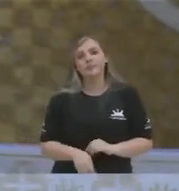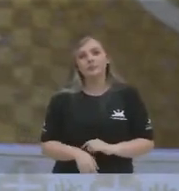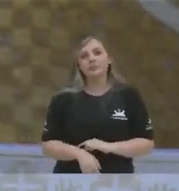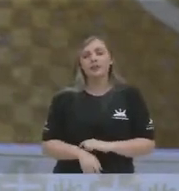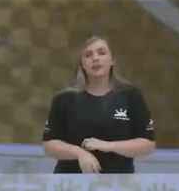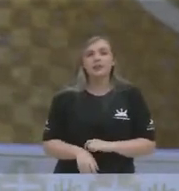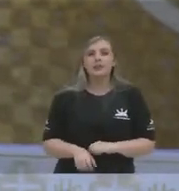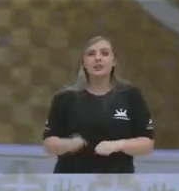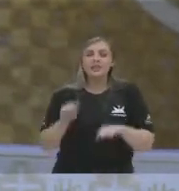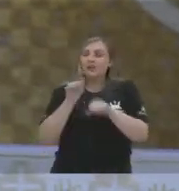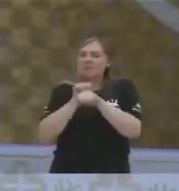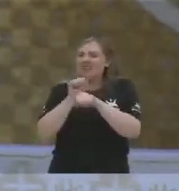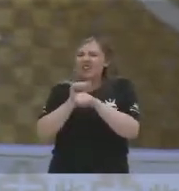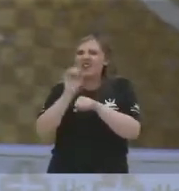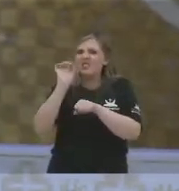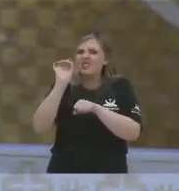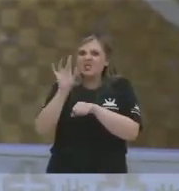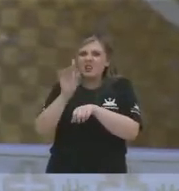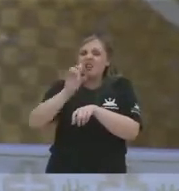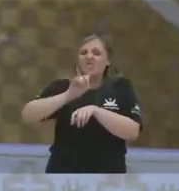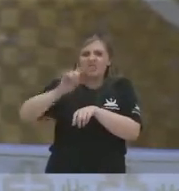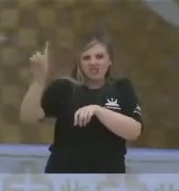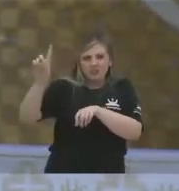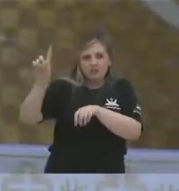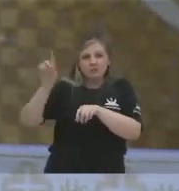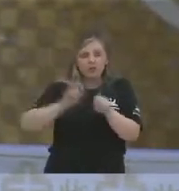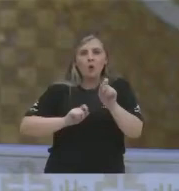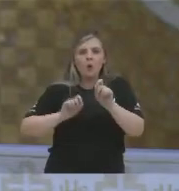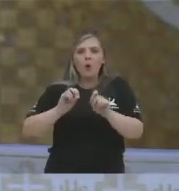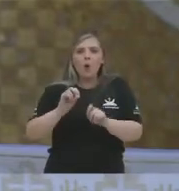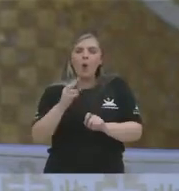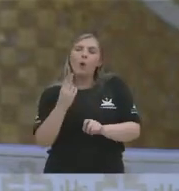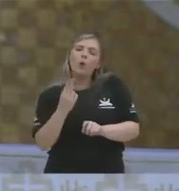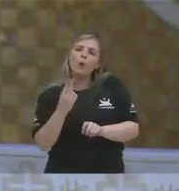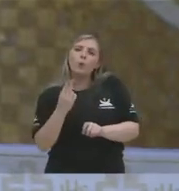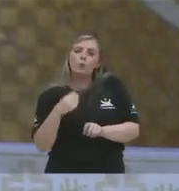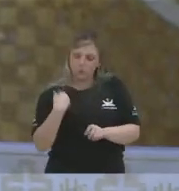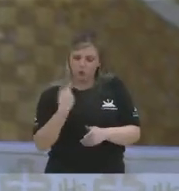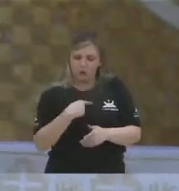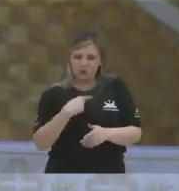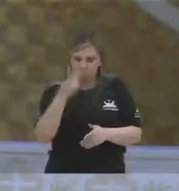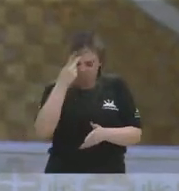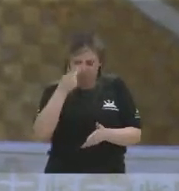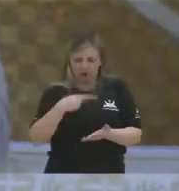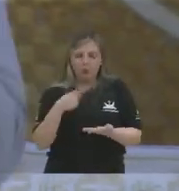Esperar só de Deus ou buscar a nós mesmos?